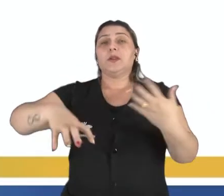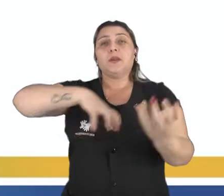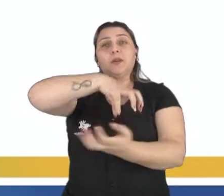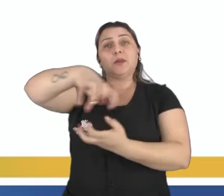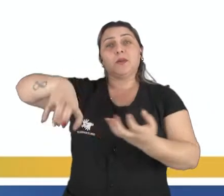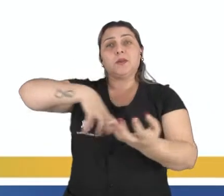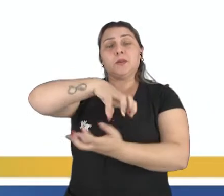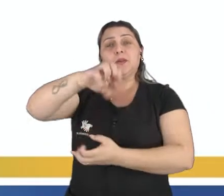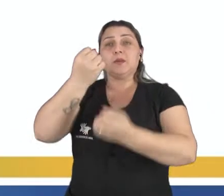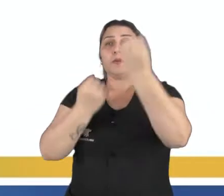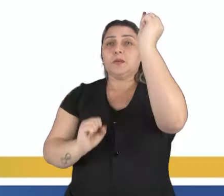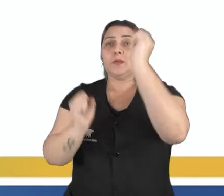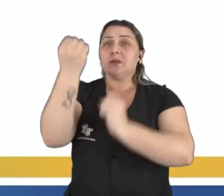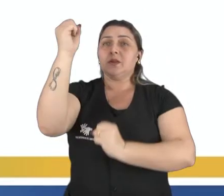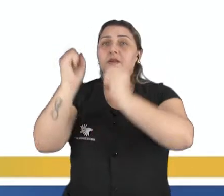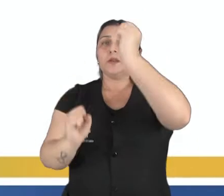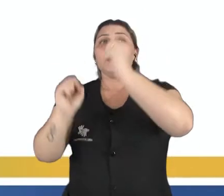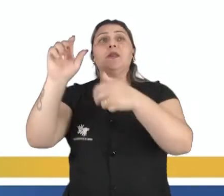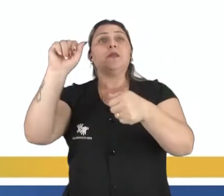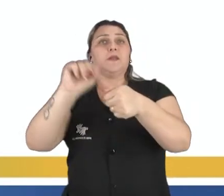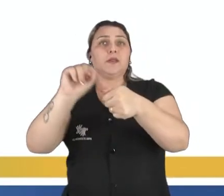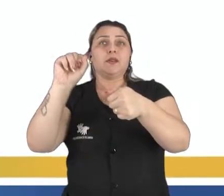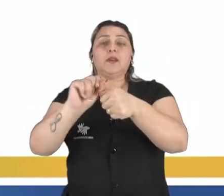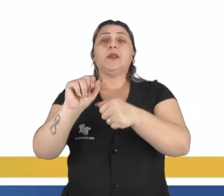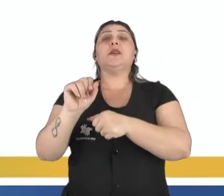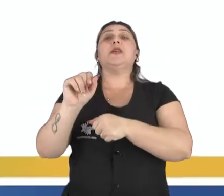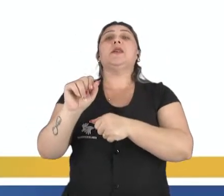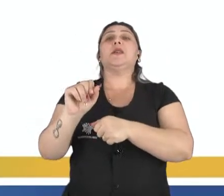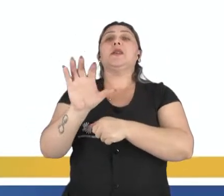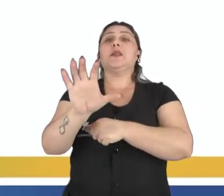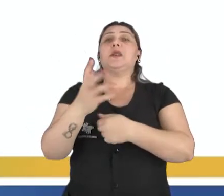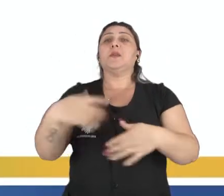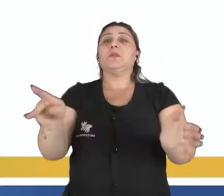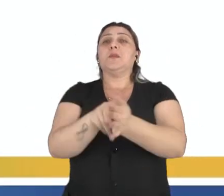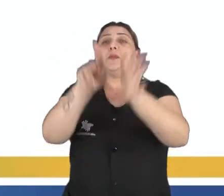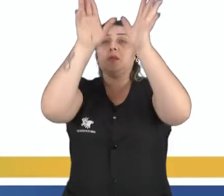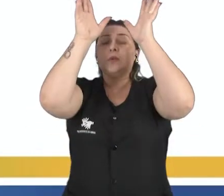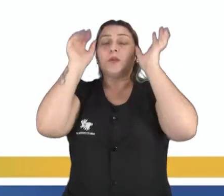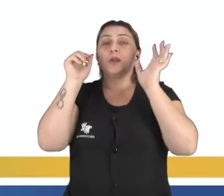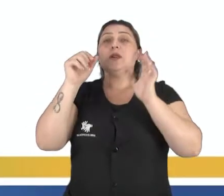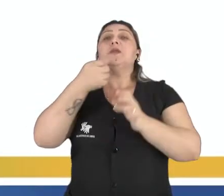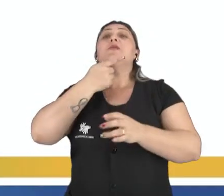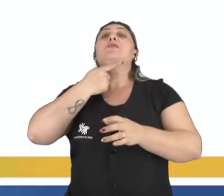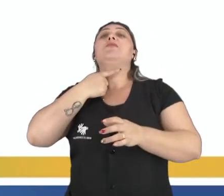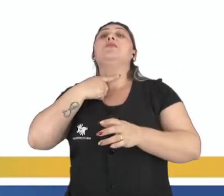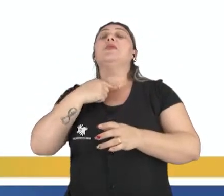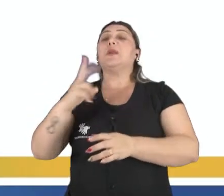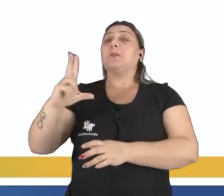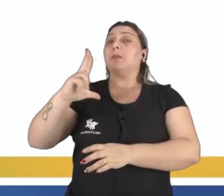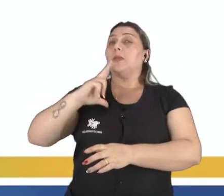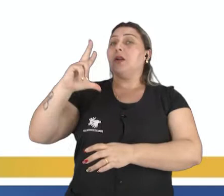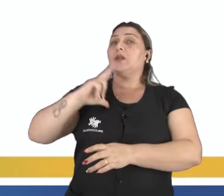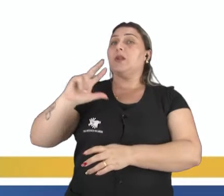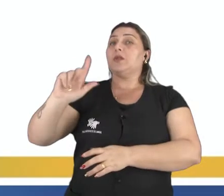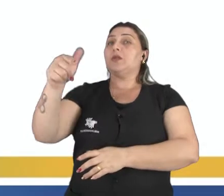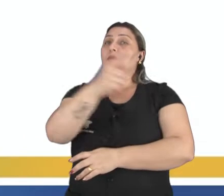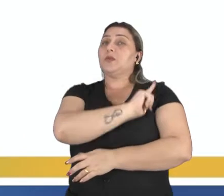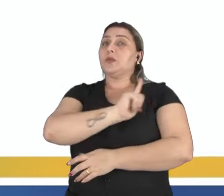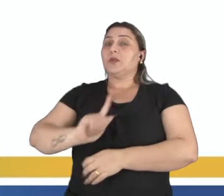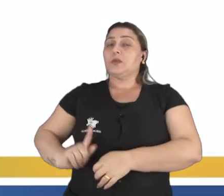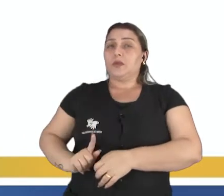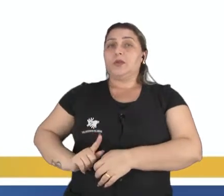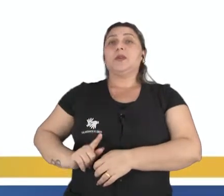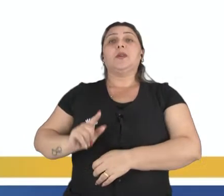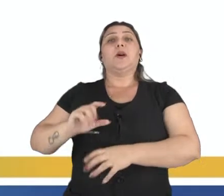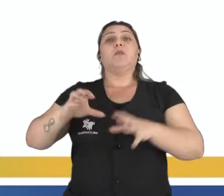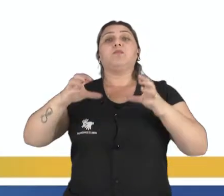Revolução Industrial, fizeram com que a região do Acre atraísse a atenção de governos e particulares. Mais